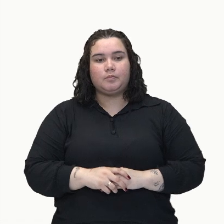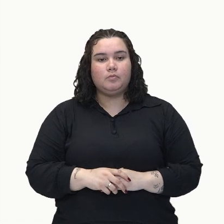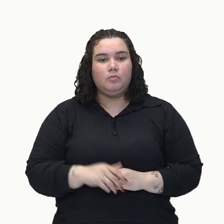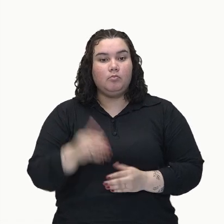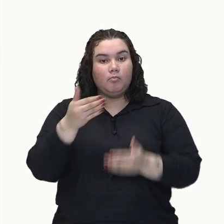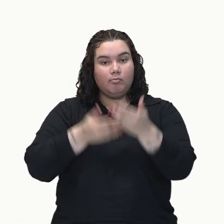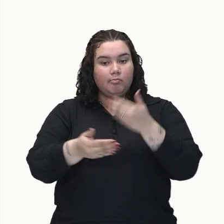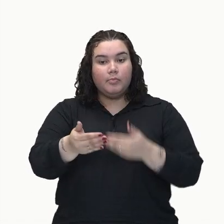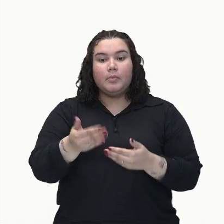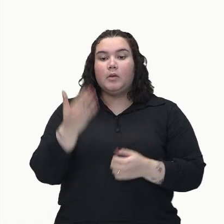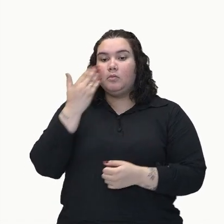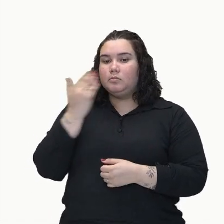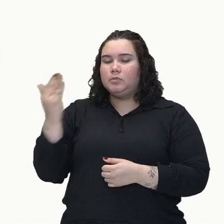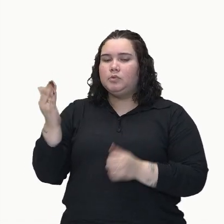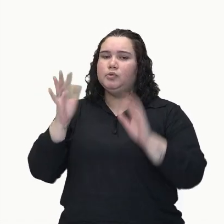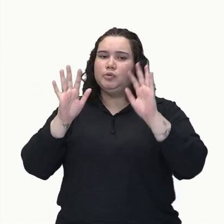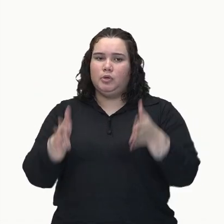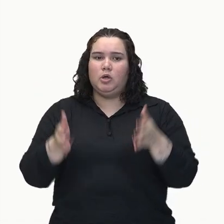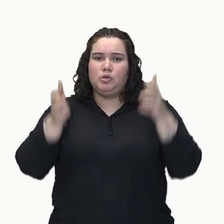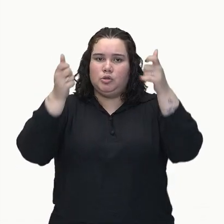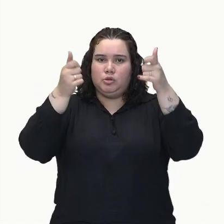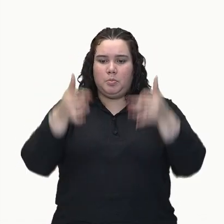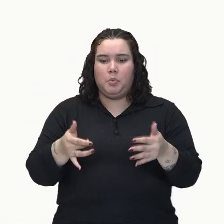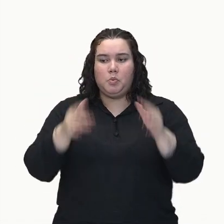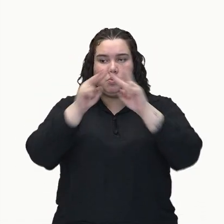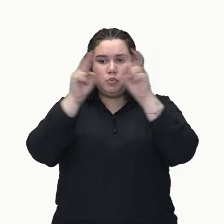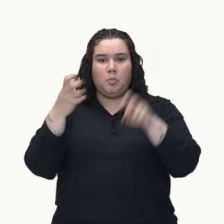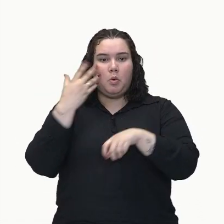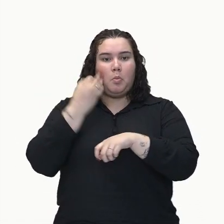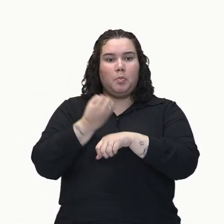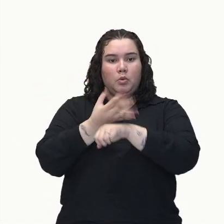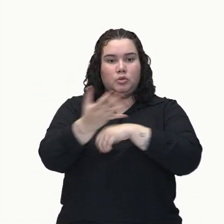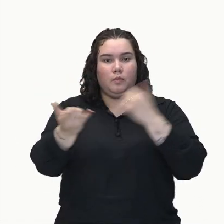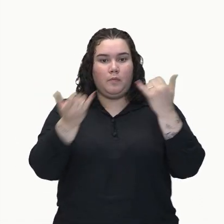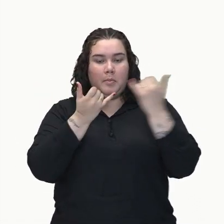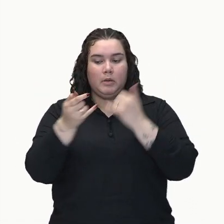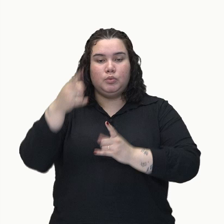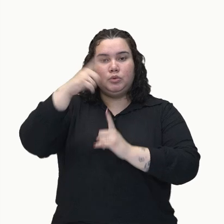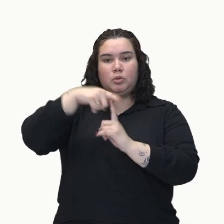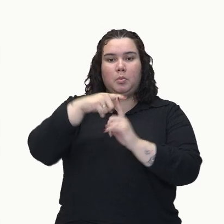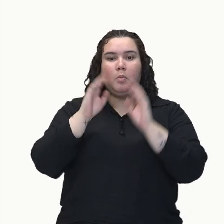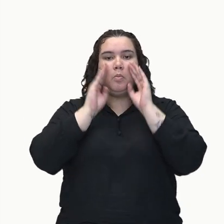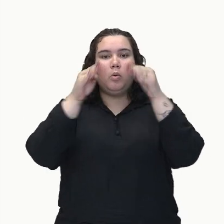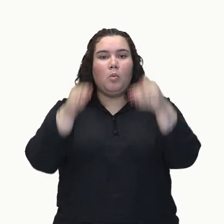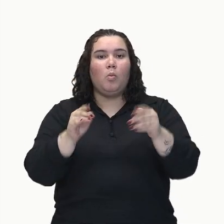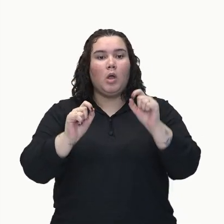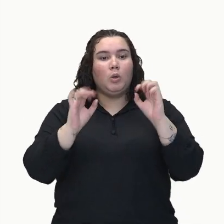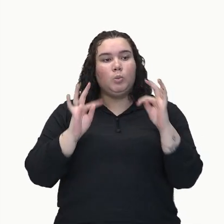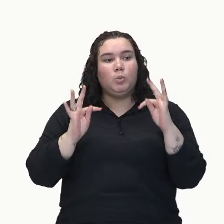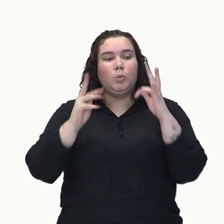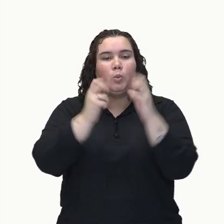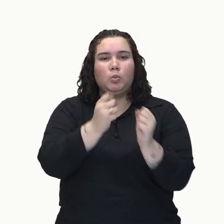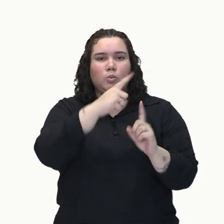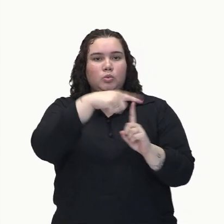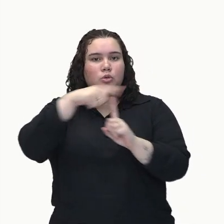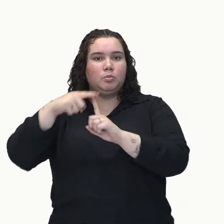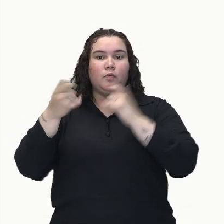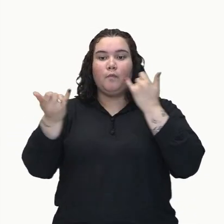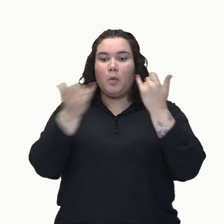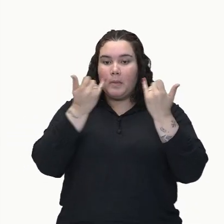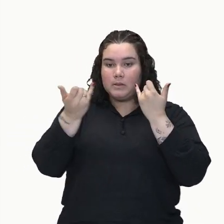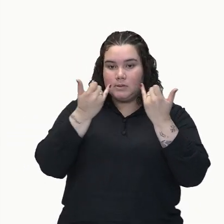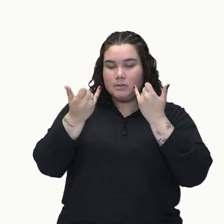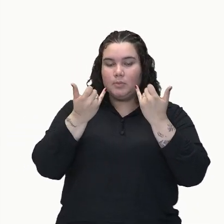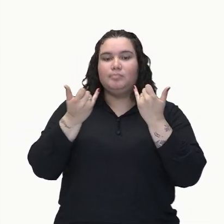Continuando, já falando sobre especificamente o podcast noticioso, esse tipo de podcast prioriza o mundo das notícias. Então,